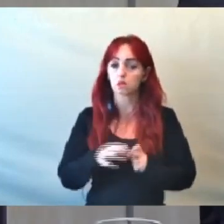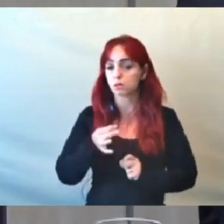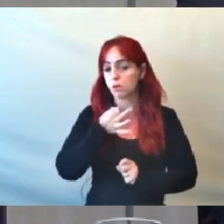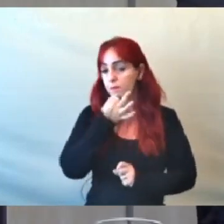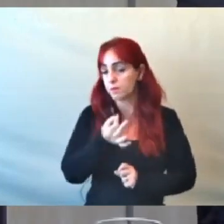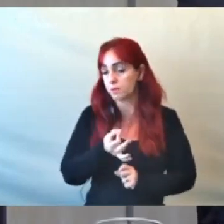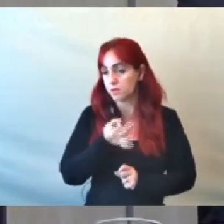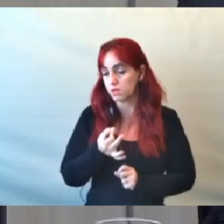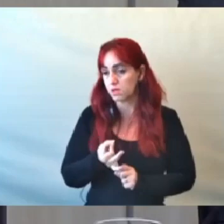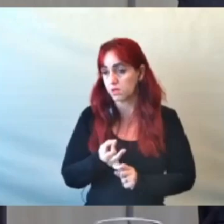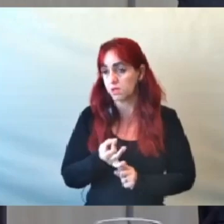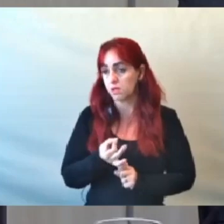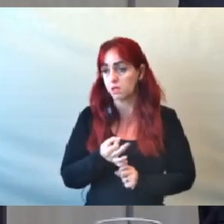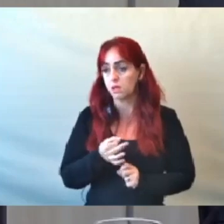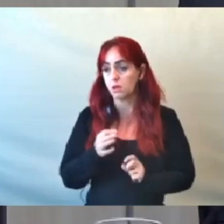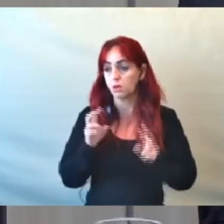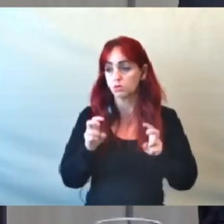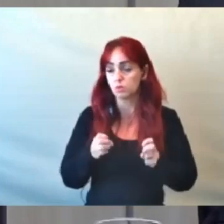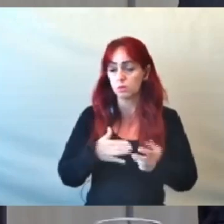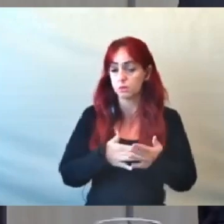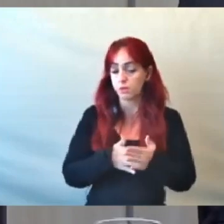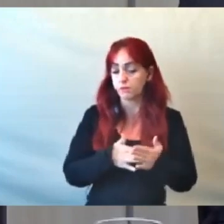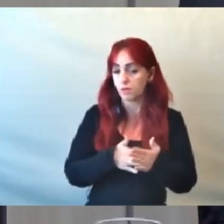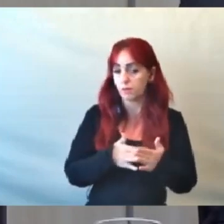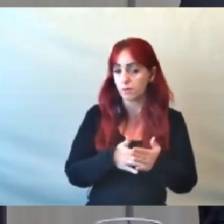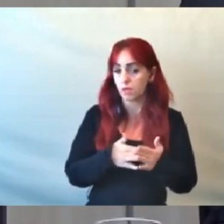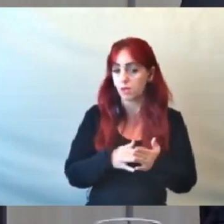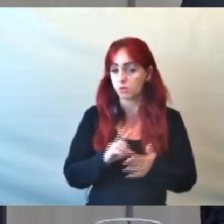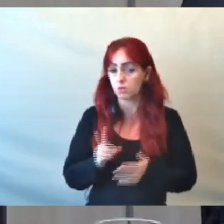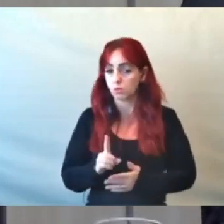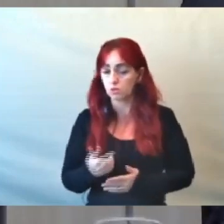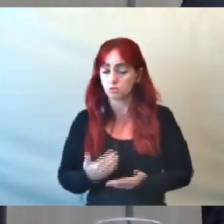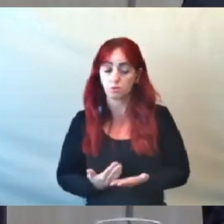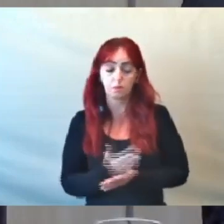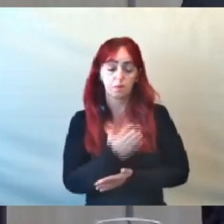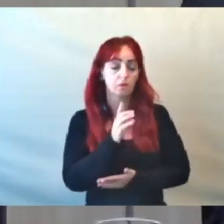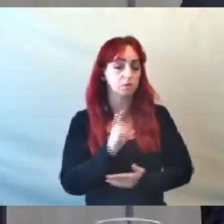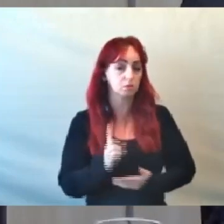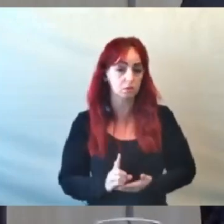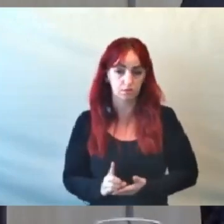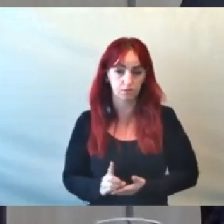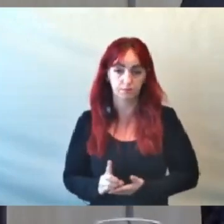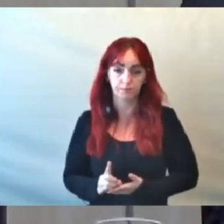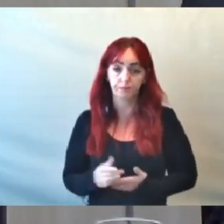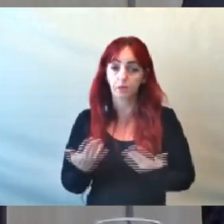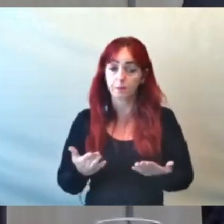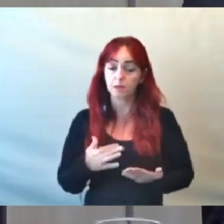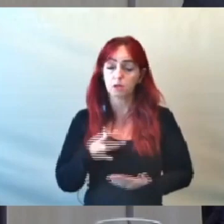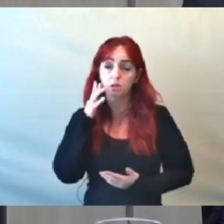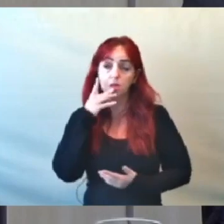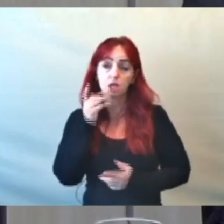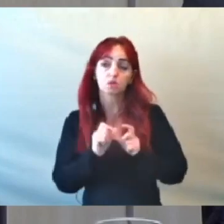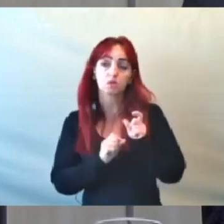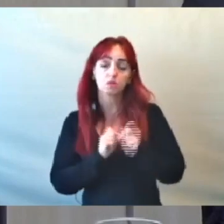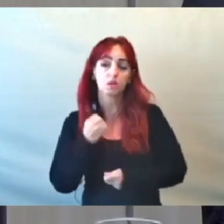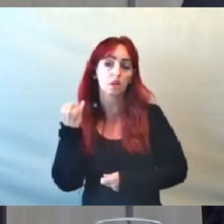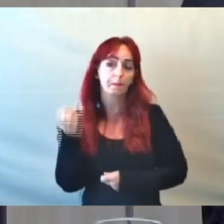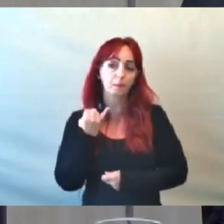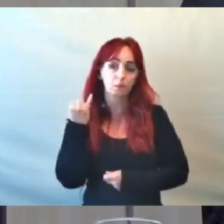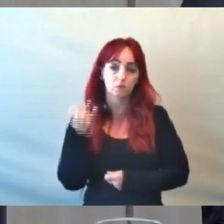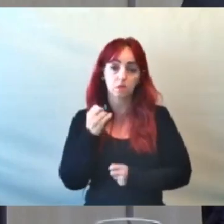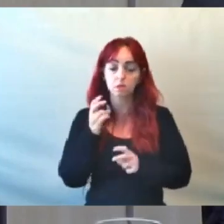ou não, sobre a aprovação ou não, mas a gente achou importante ouvir primeiro da Procuradoria